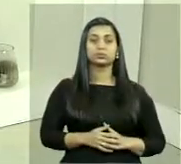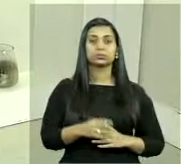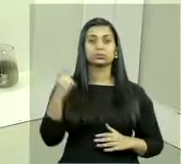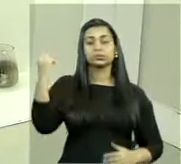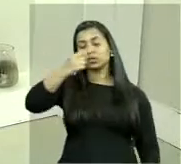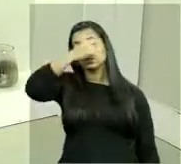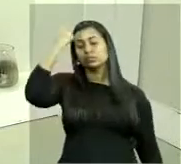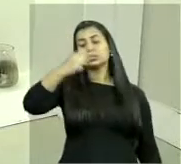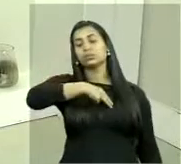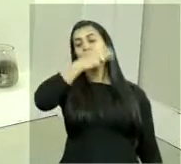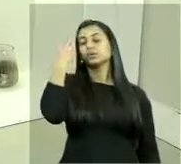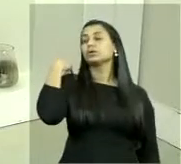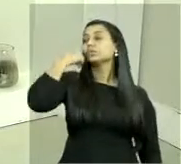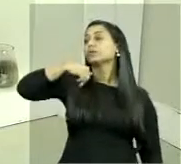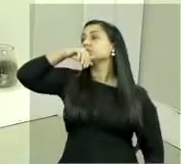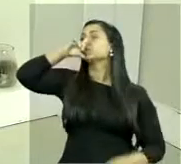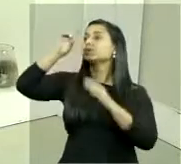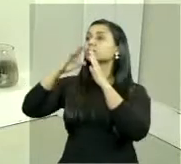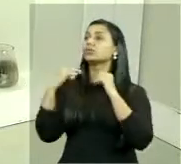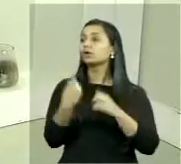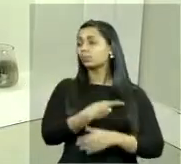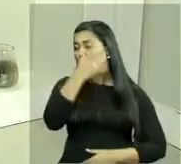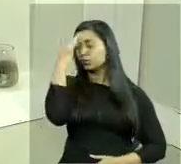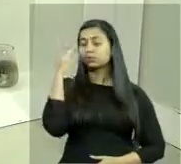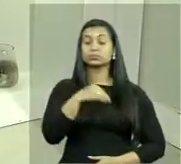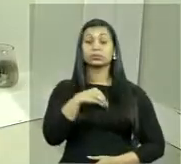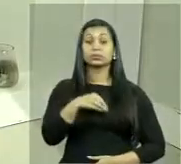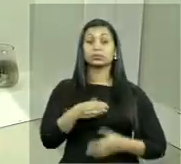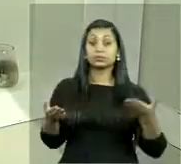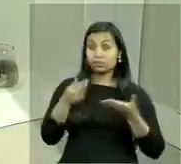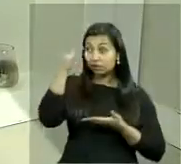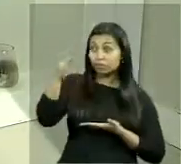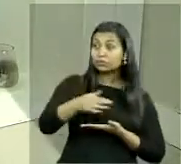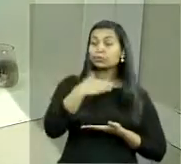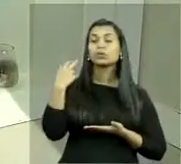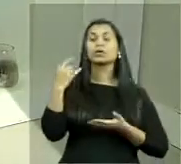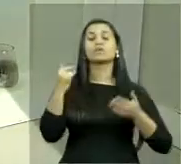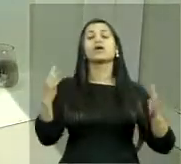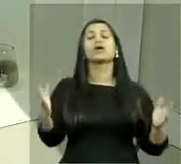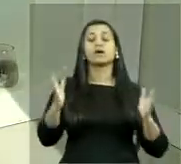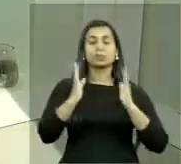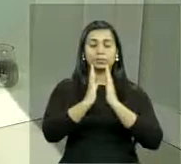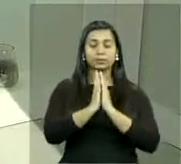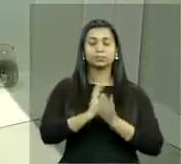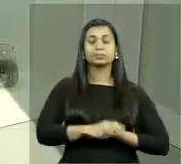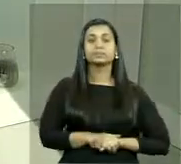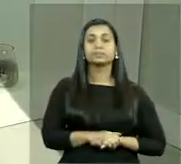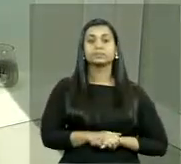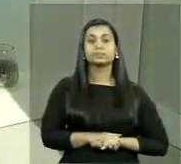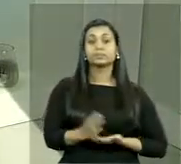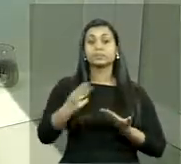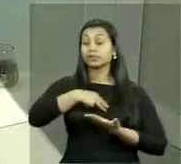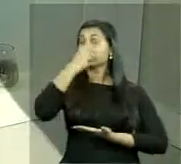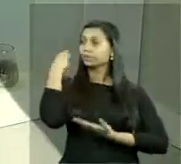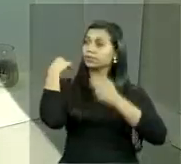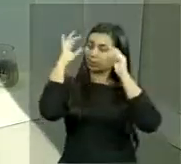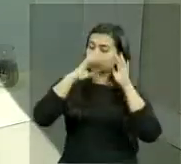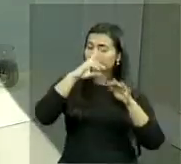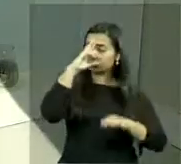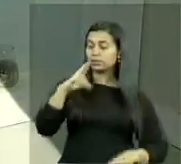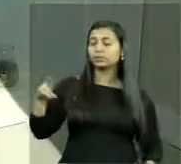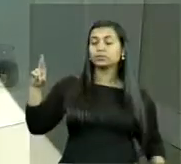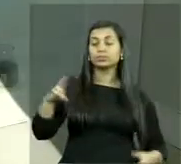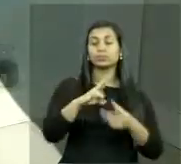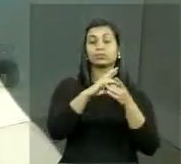ventre, Jesus. Santa Maria, Mãe de Deus, rogai por nós, pecadores, agora e na hora de nossa morte. Amém. Ave Maria, cheia